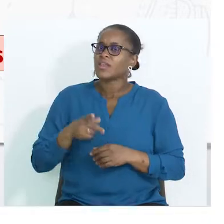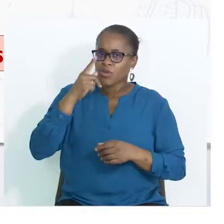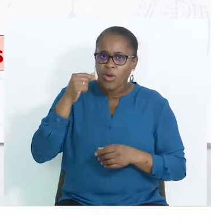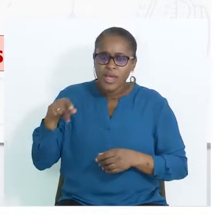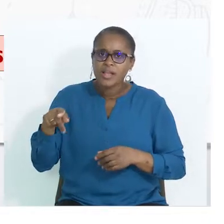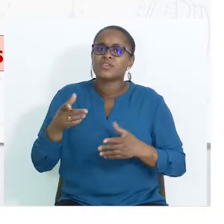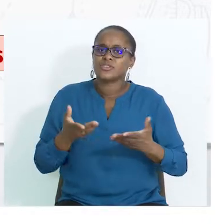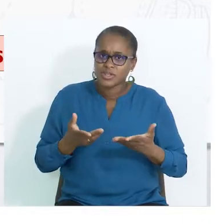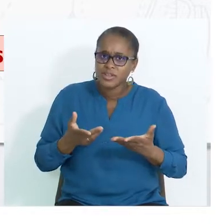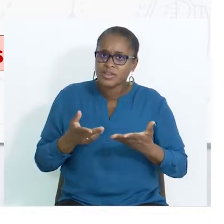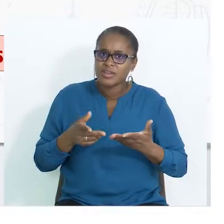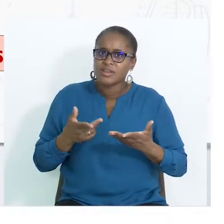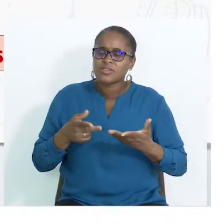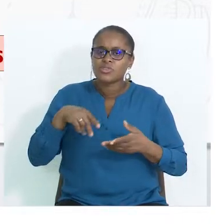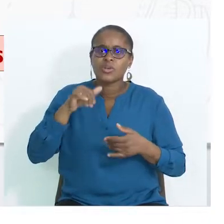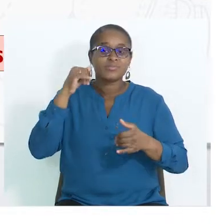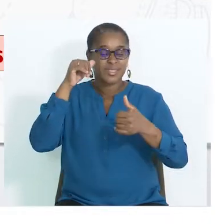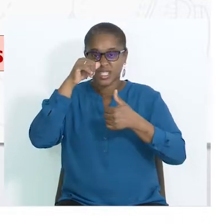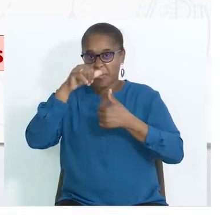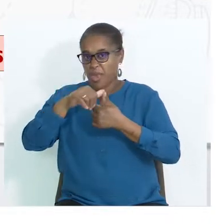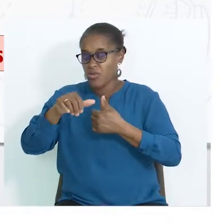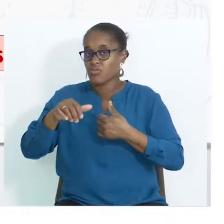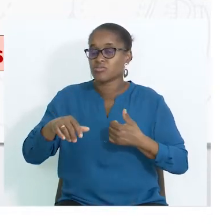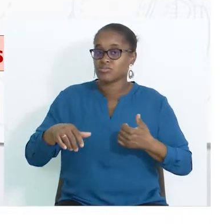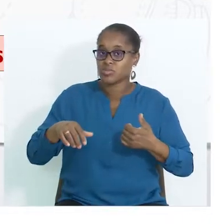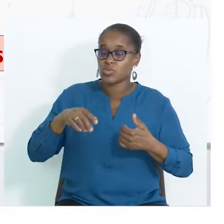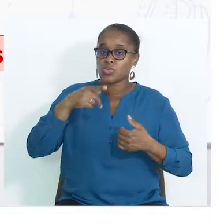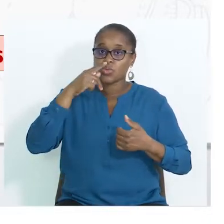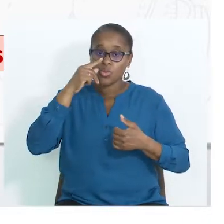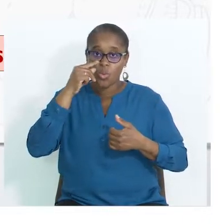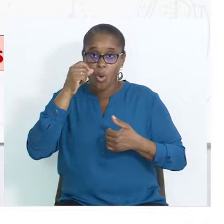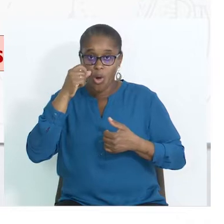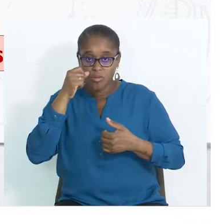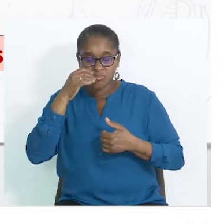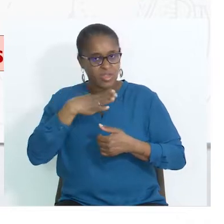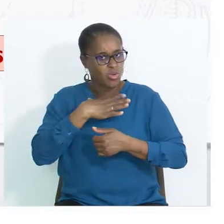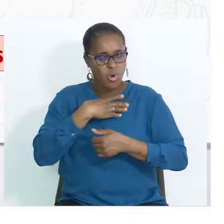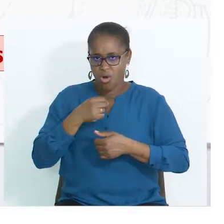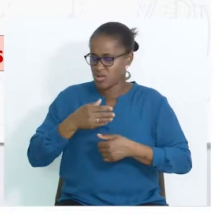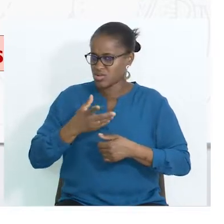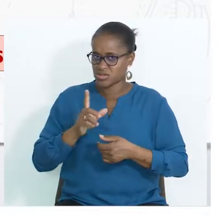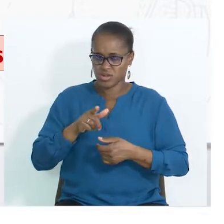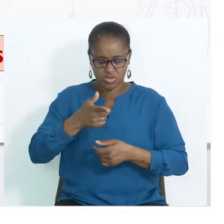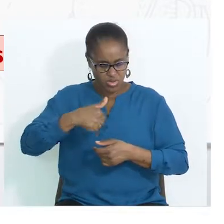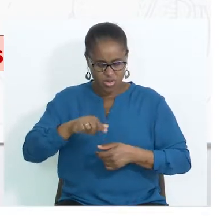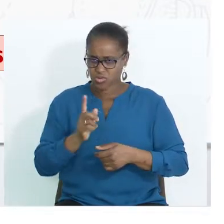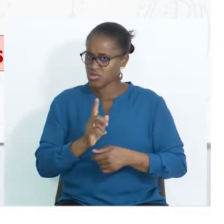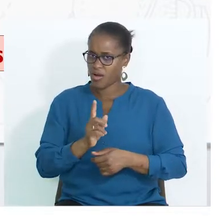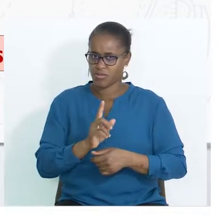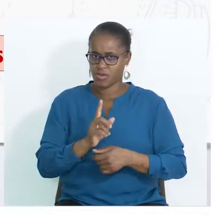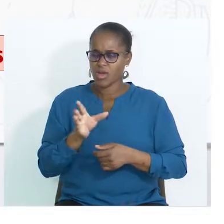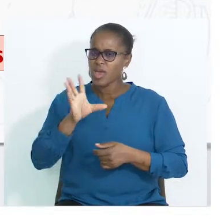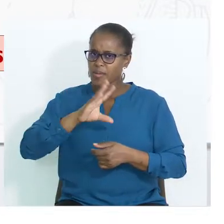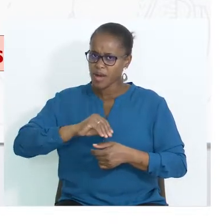e eles são inimigos do homem Eles não gostam de nós e mais